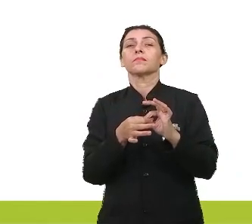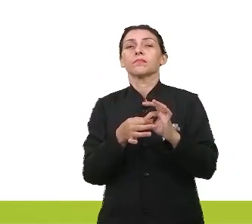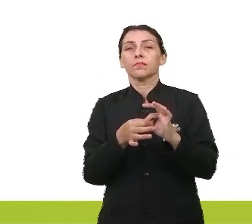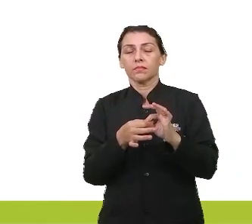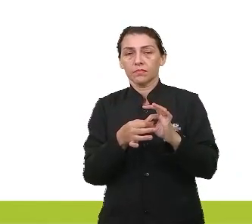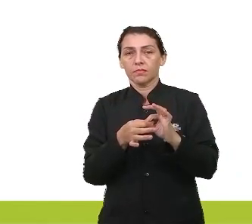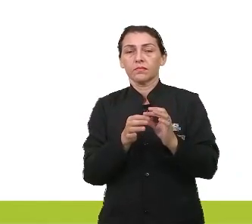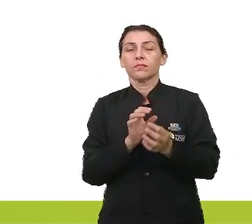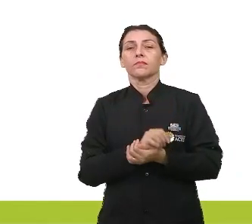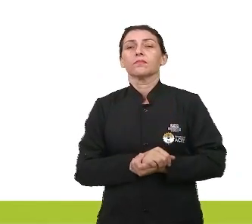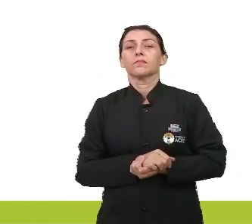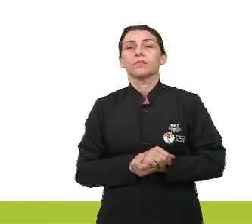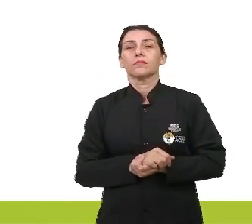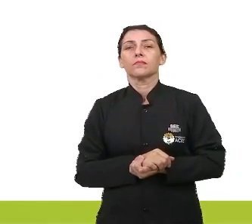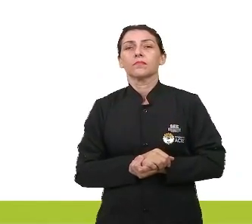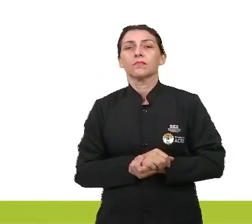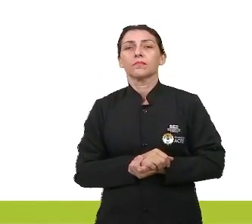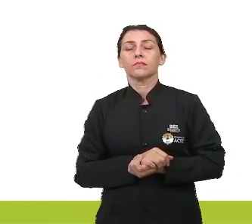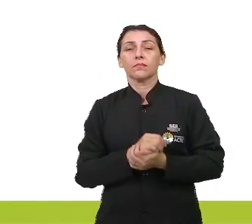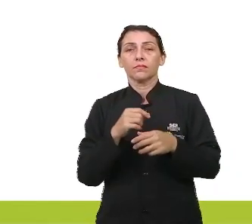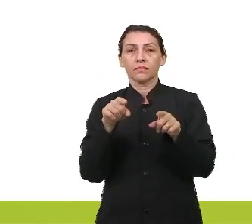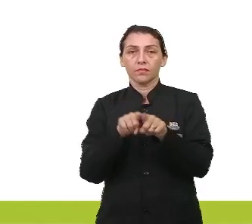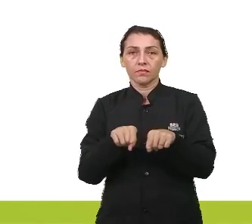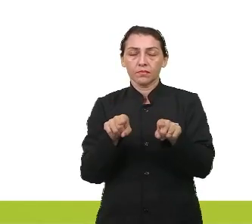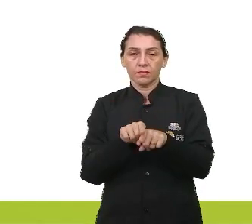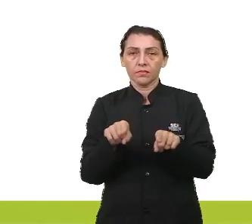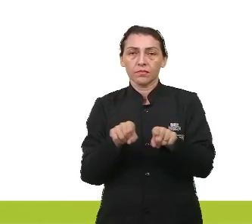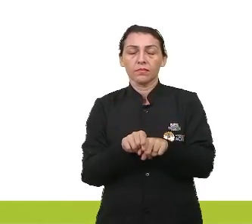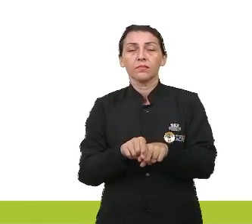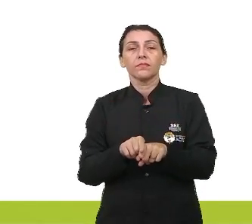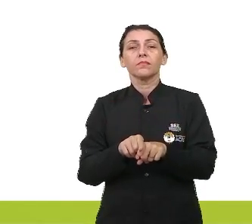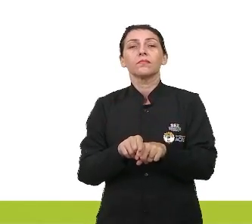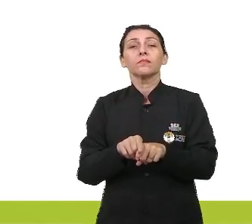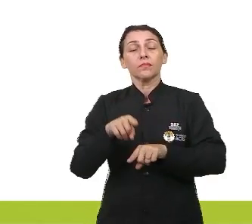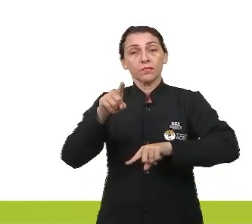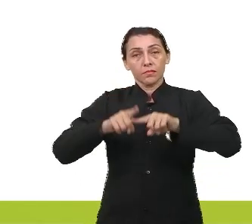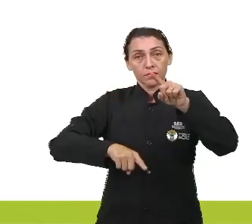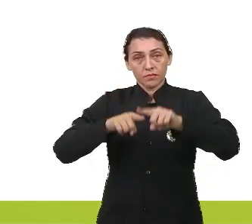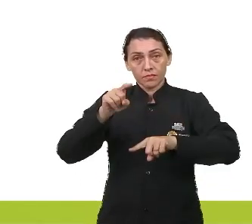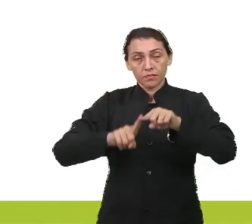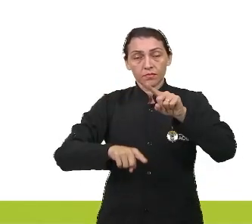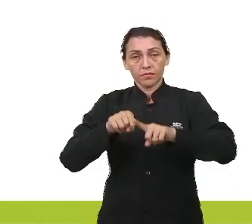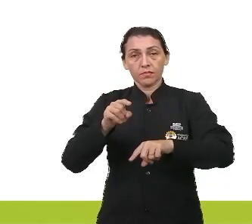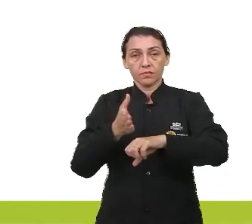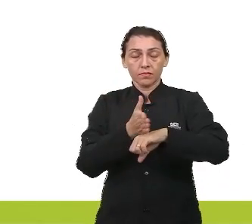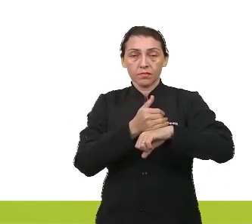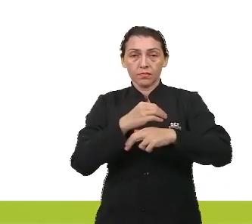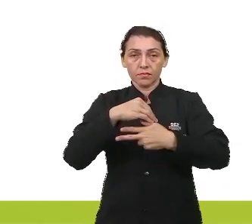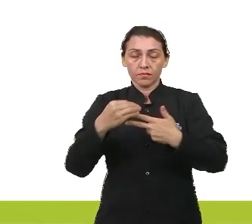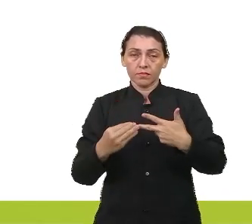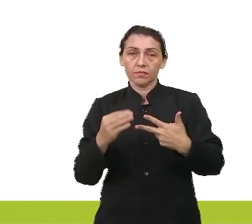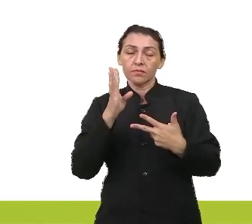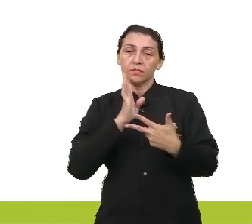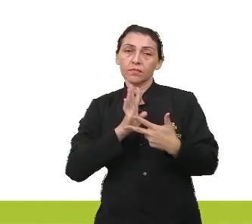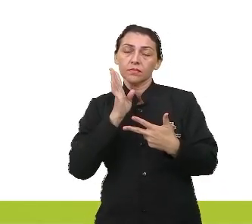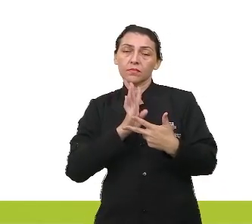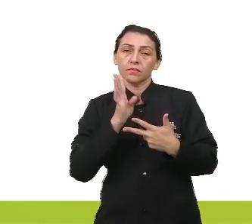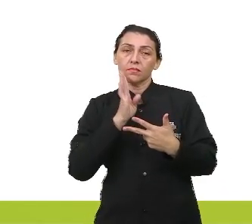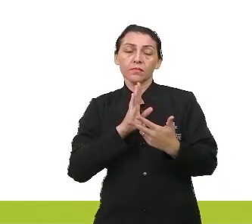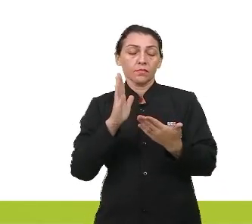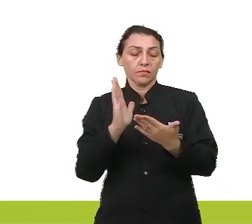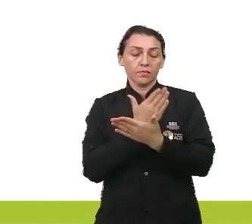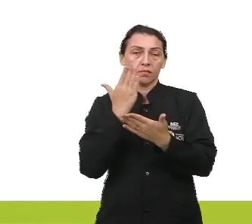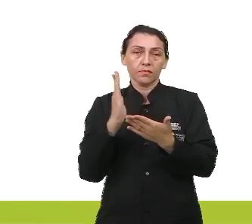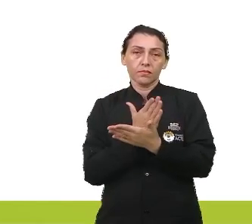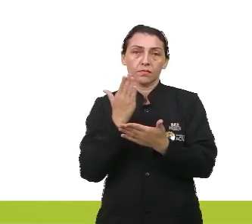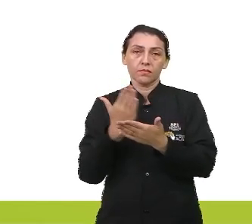de, conectivo. Então, inclusive, lá no nosso material do Pré-ENEM Legal, no nosso caderno